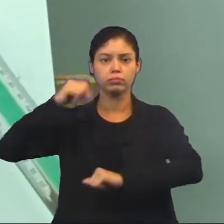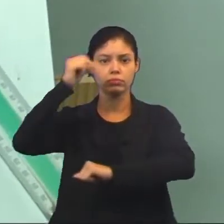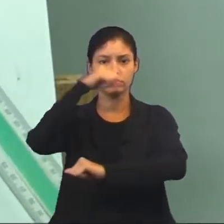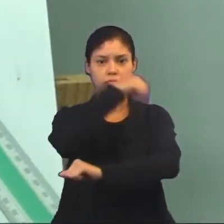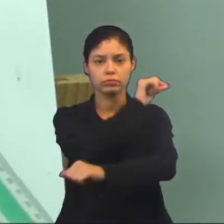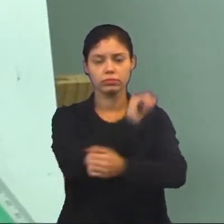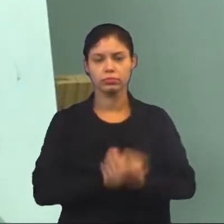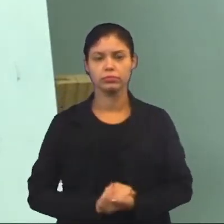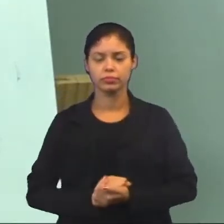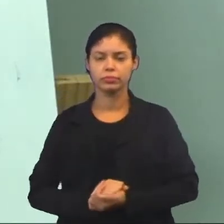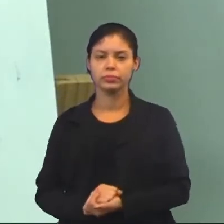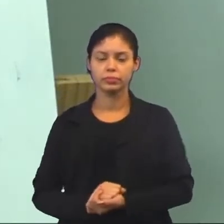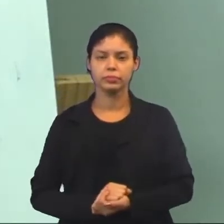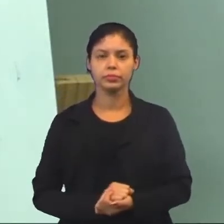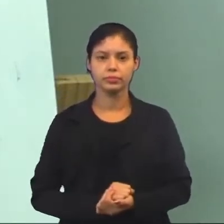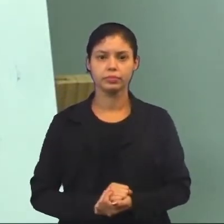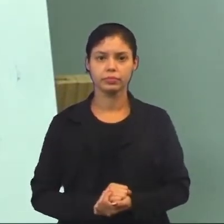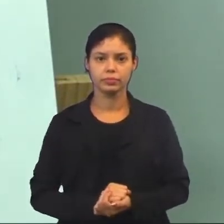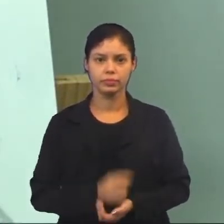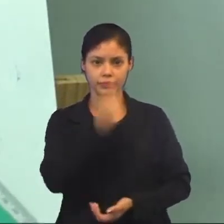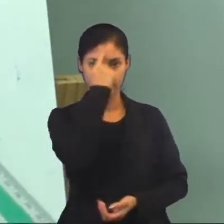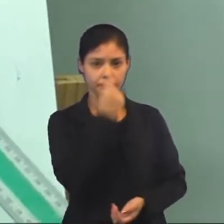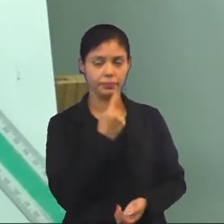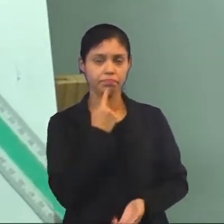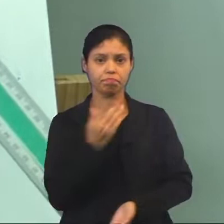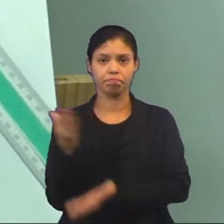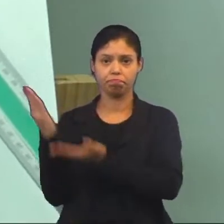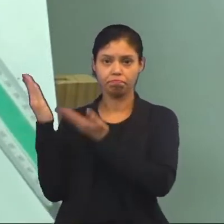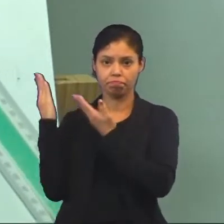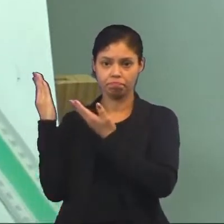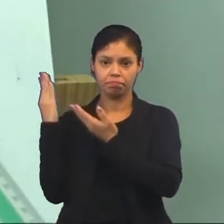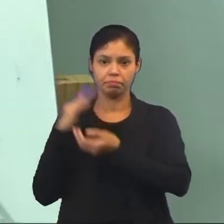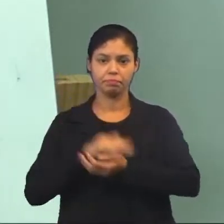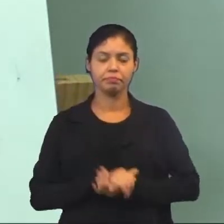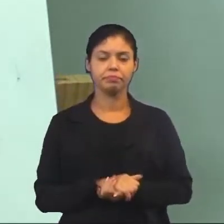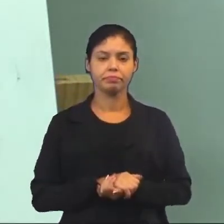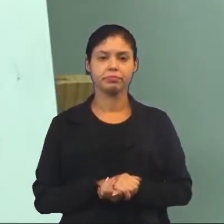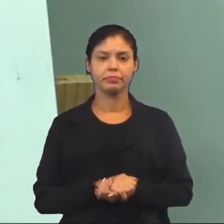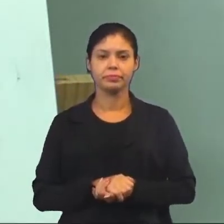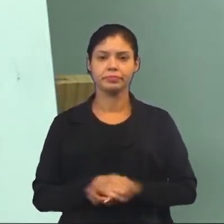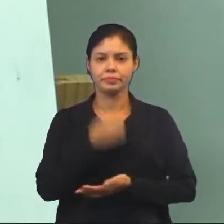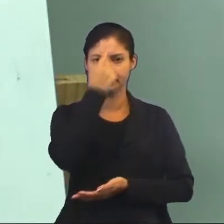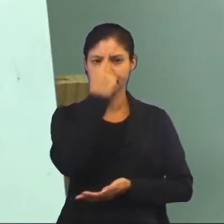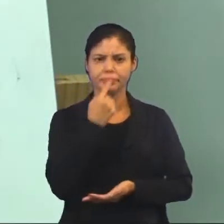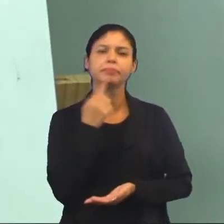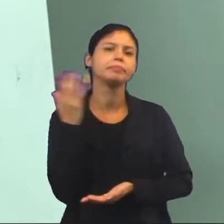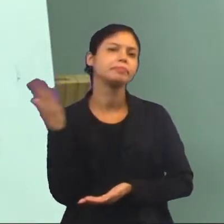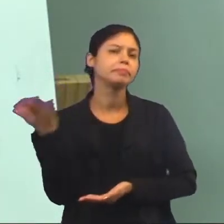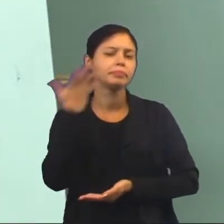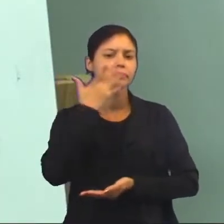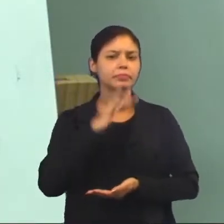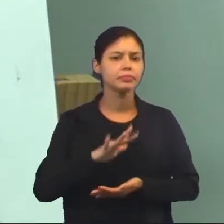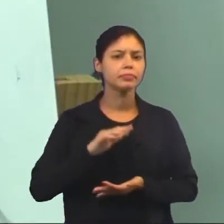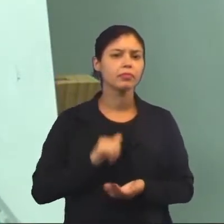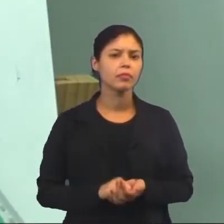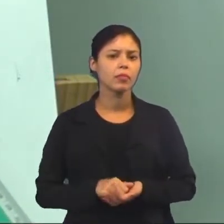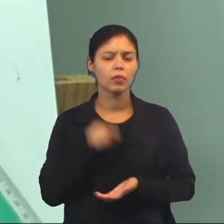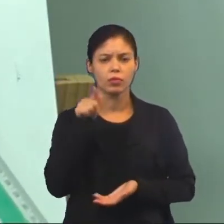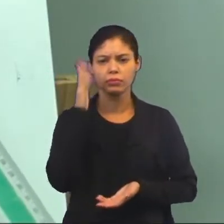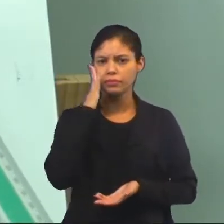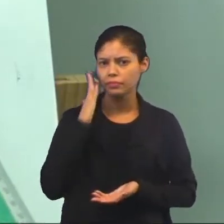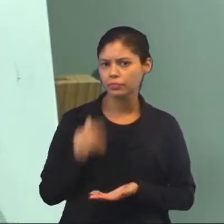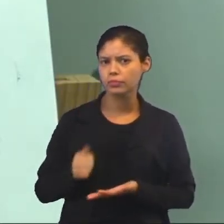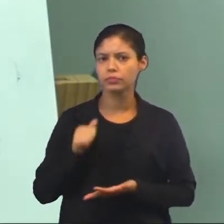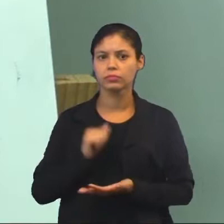mosquitos. Estão observando aqui a imagem? Que imagem é essa, hein, crianças? Vocês